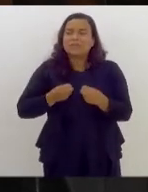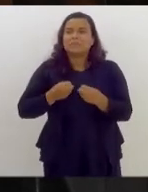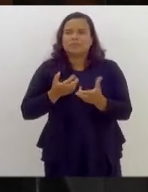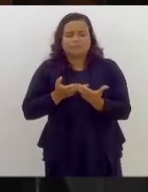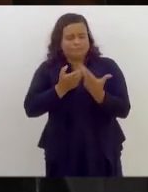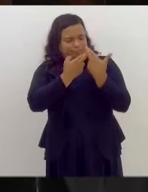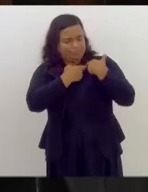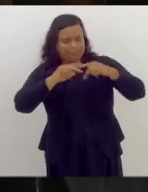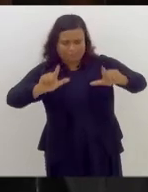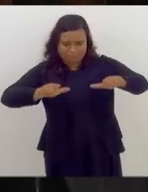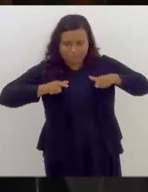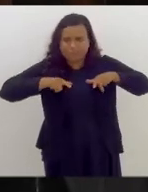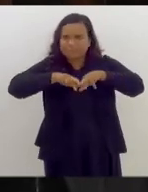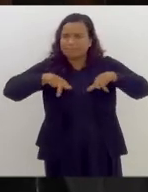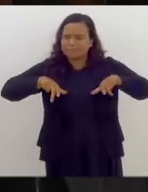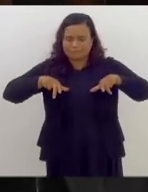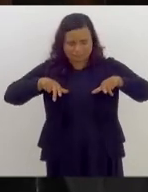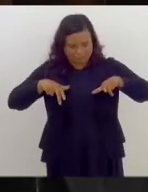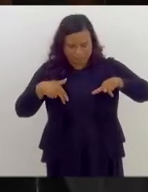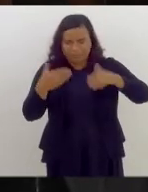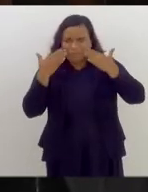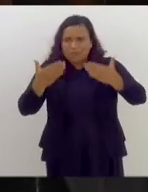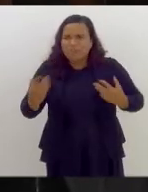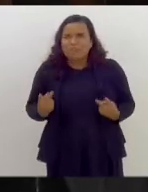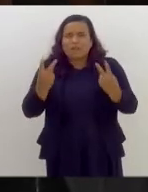o trabalho que você ama,